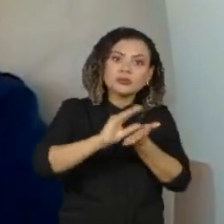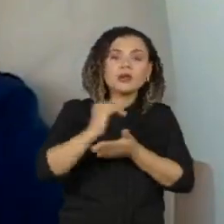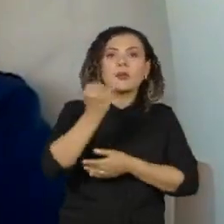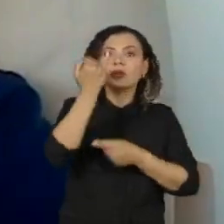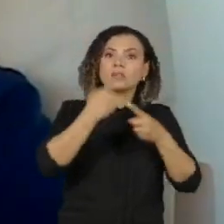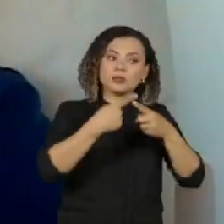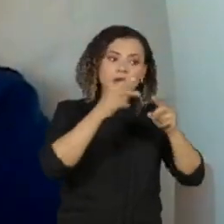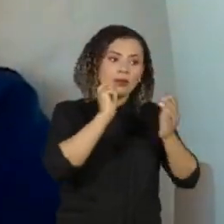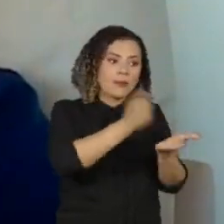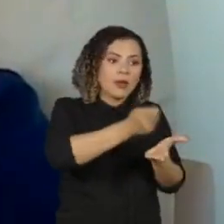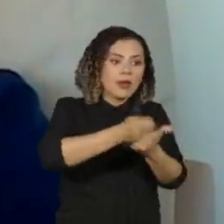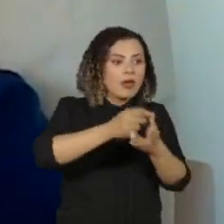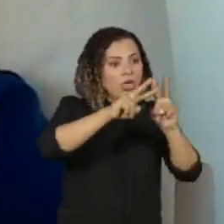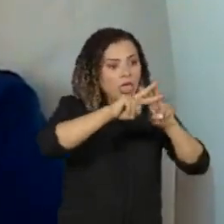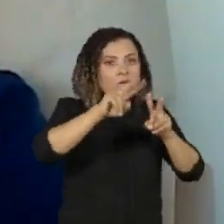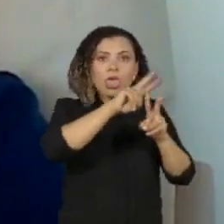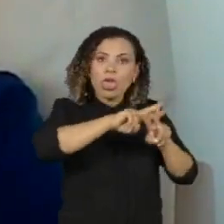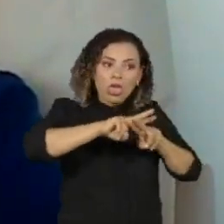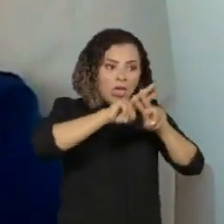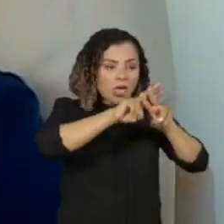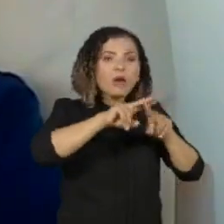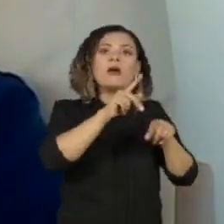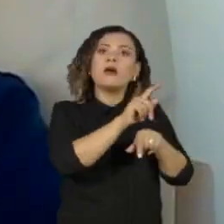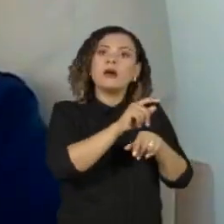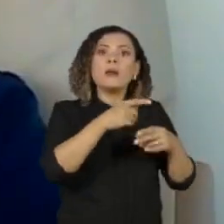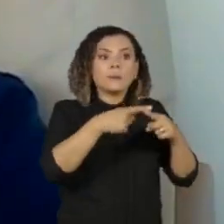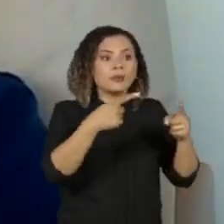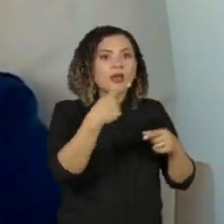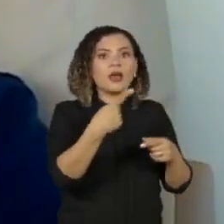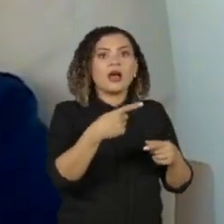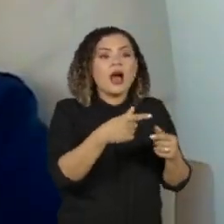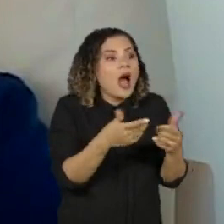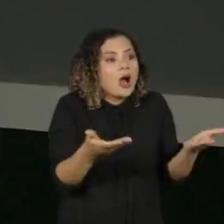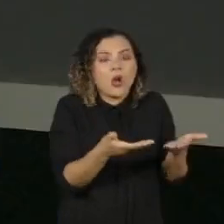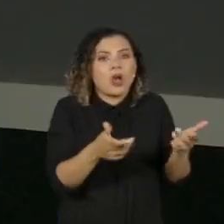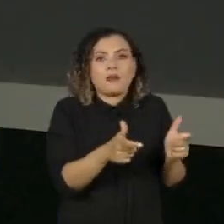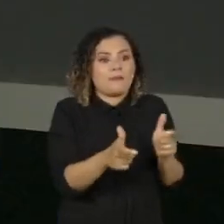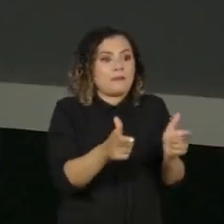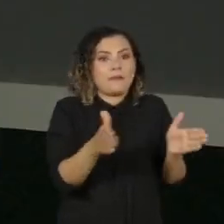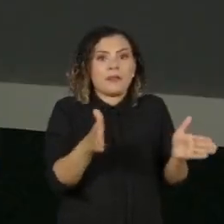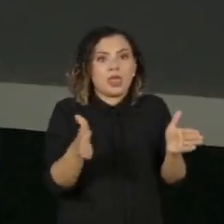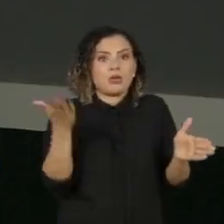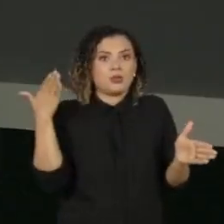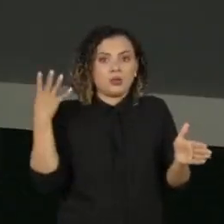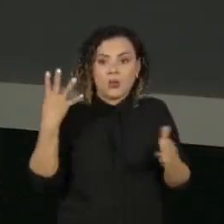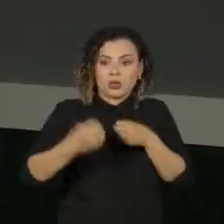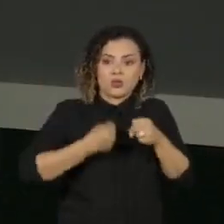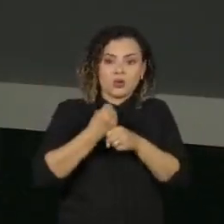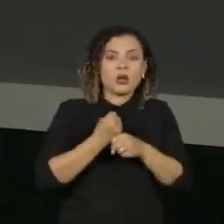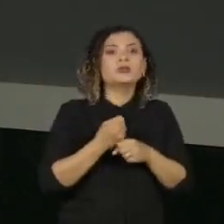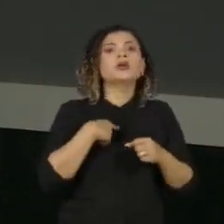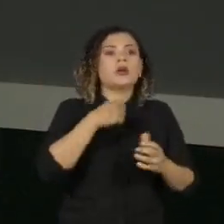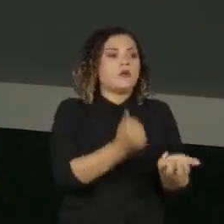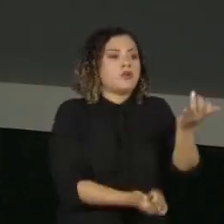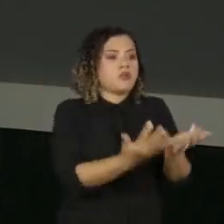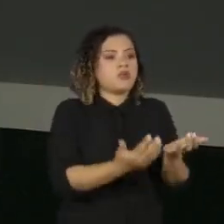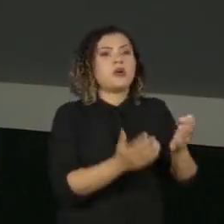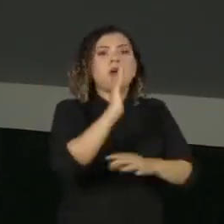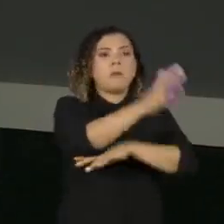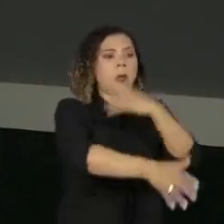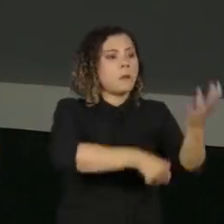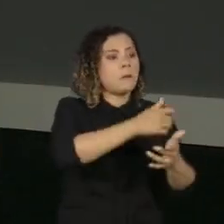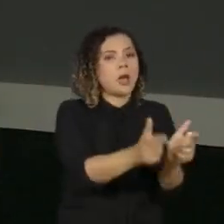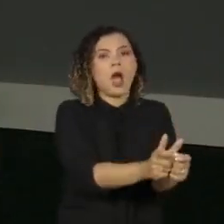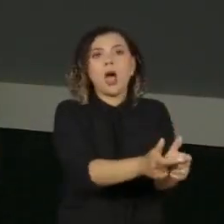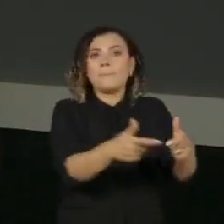desmatamento crescesse e o Brasil não tivesse nenhuma política consistente nesse período. E a gente vem falando repetidas vezes em relação